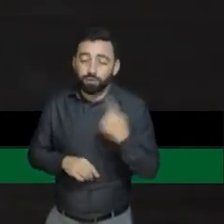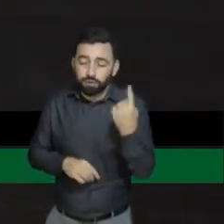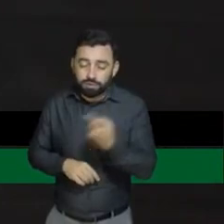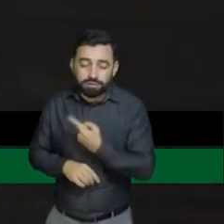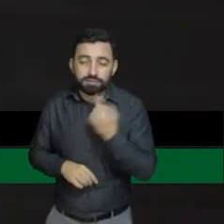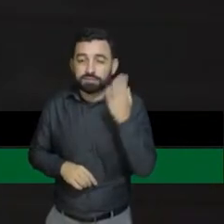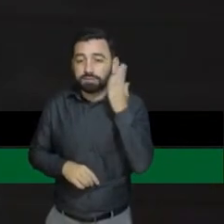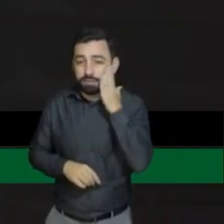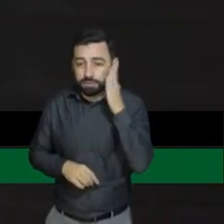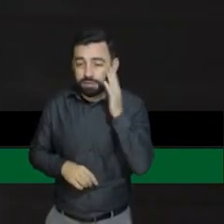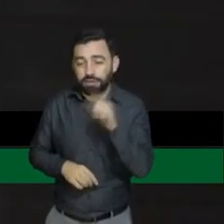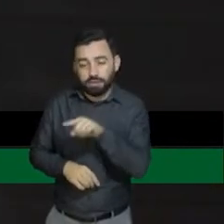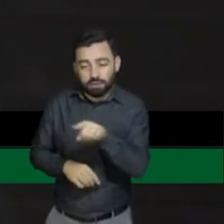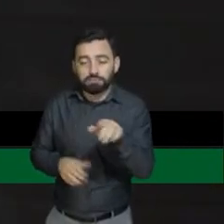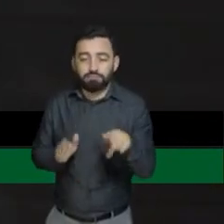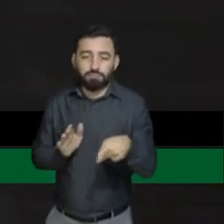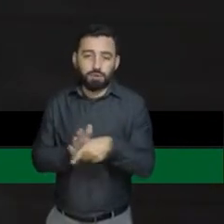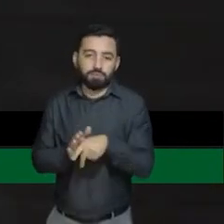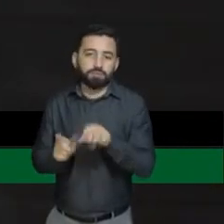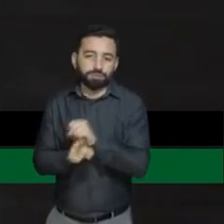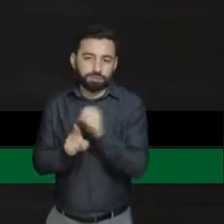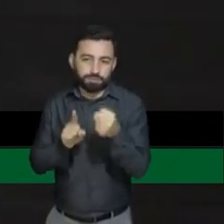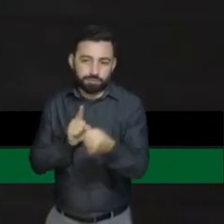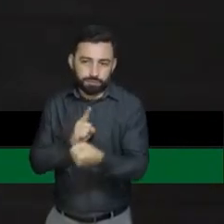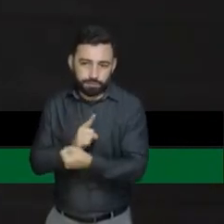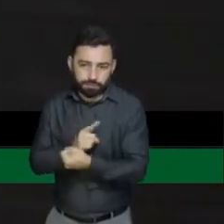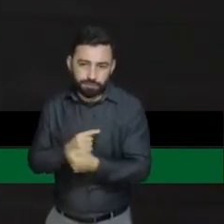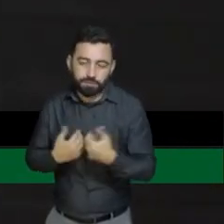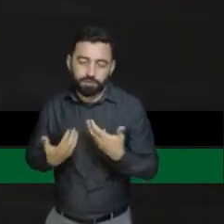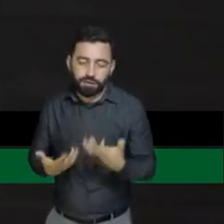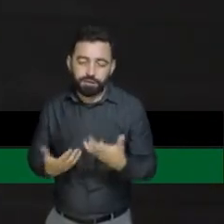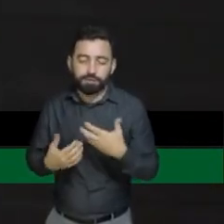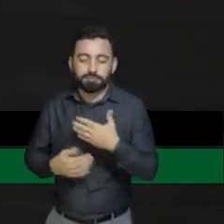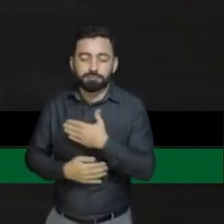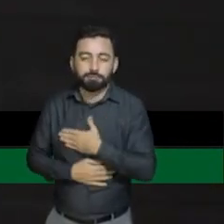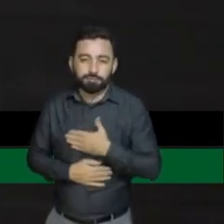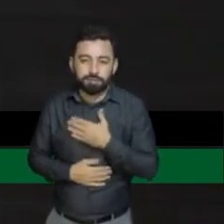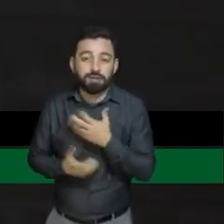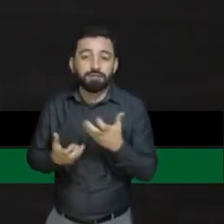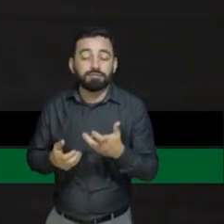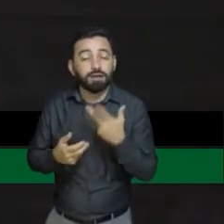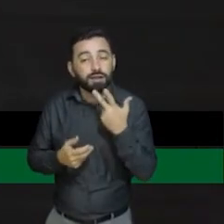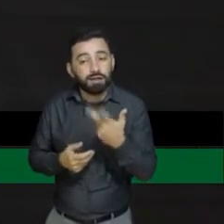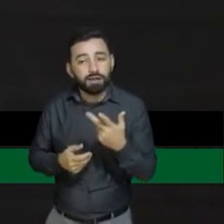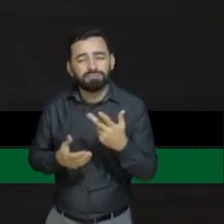fazem parte da sociedade. E eu gostaria de dizer para os deputados que muitas